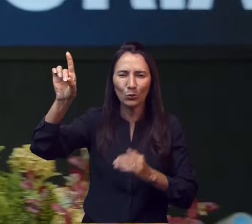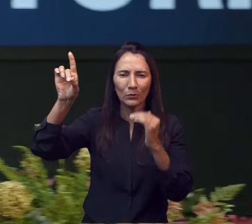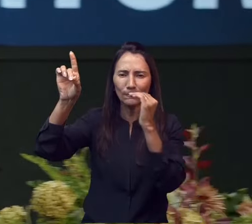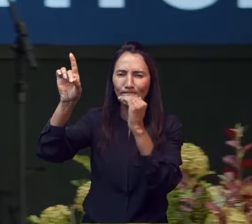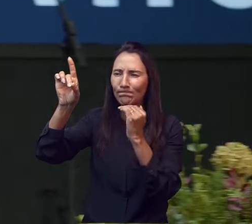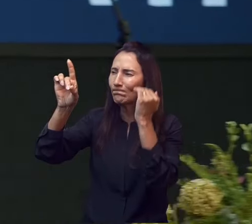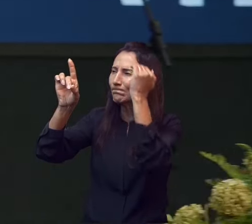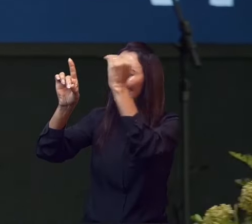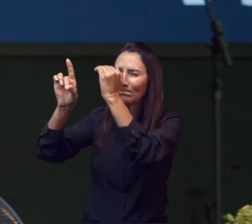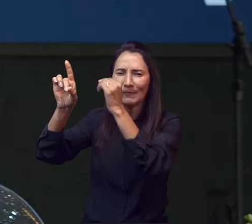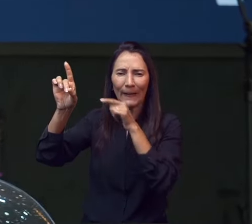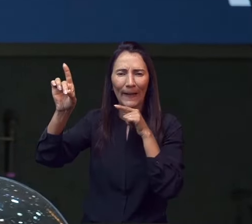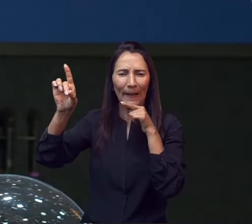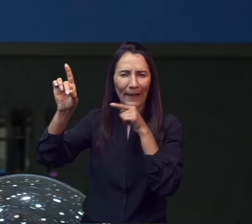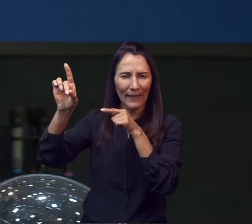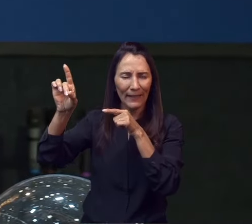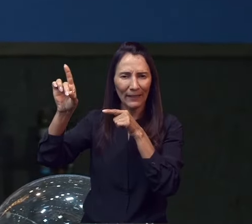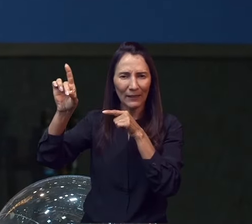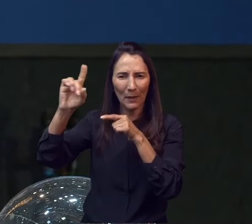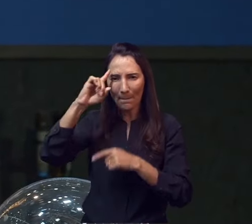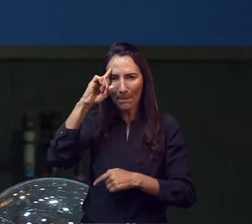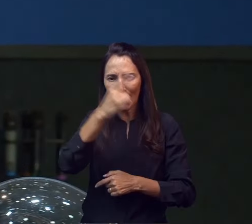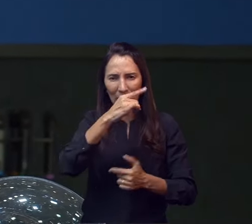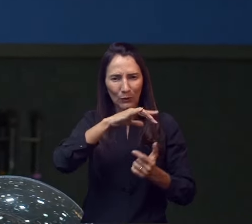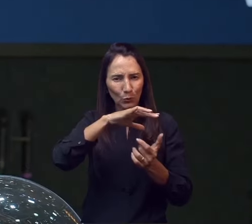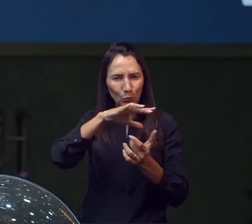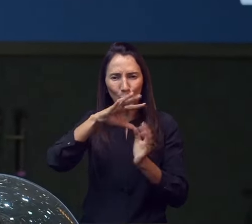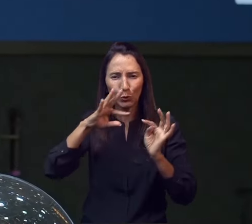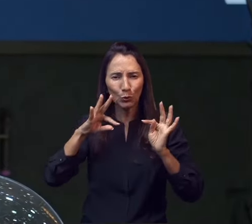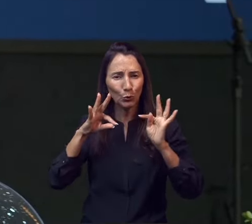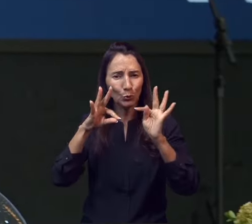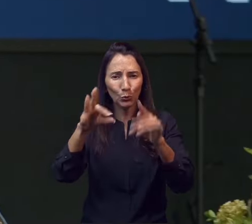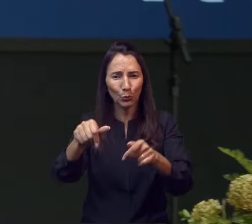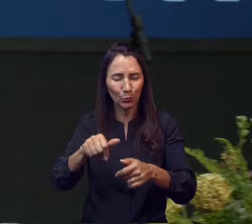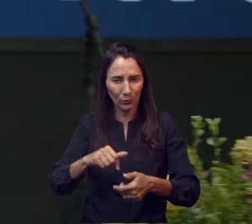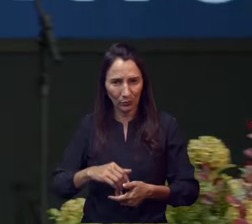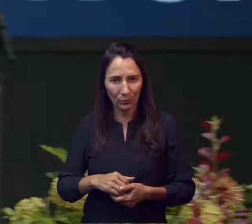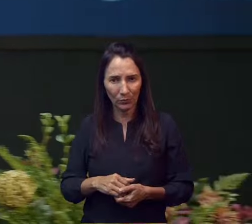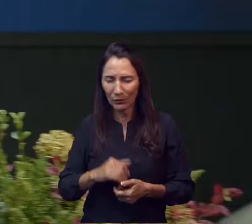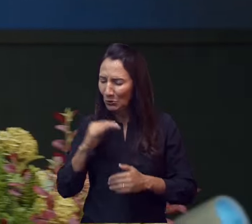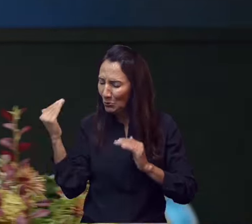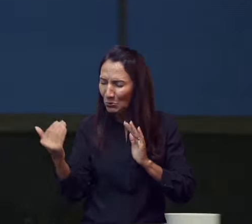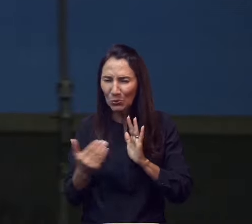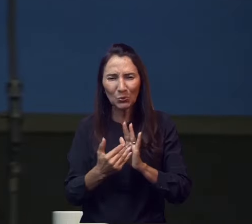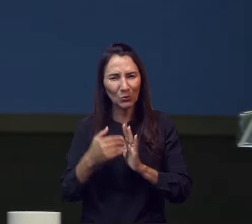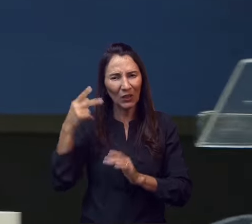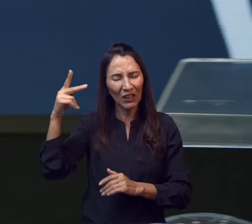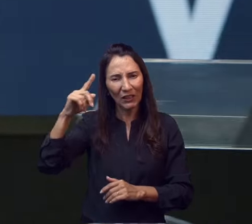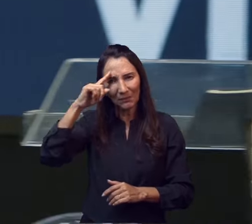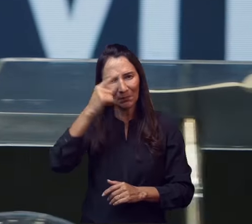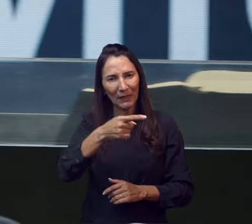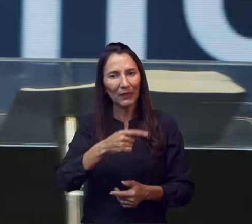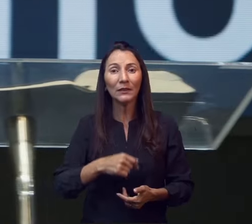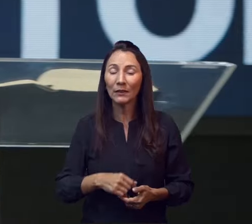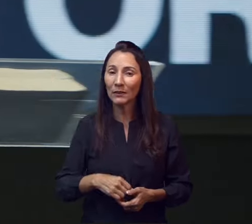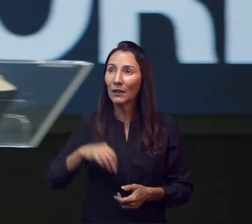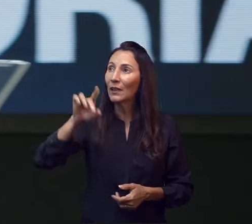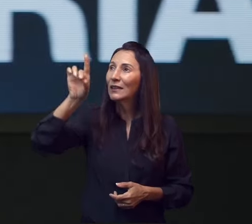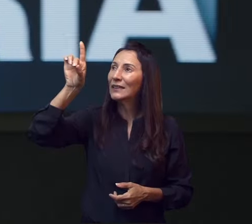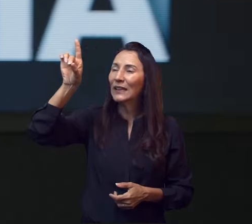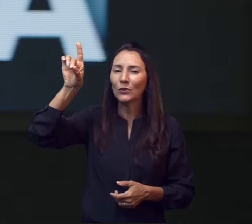absoluta sobre todas as coisas o Salmo 115 Versículo 3 diz que o senhor está nos céus e faz tudo que